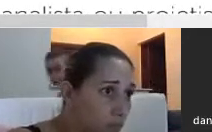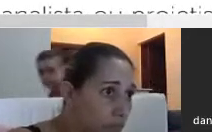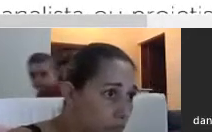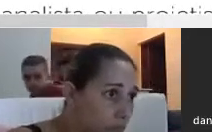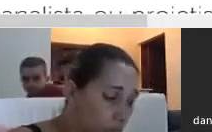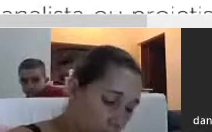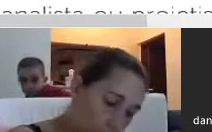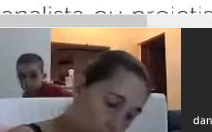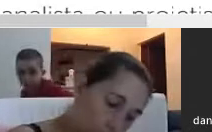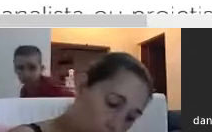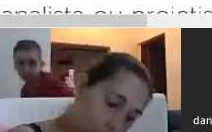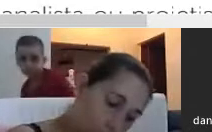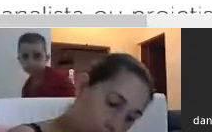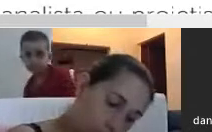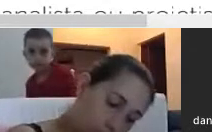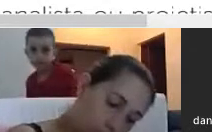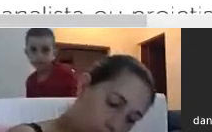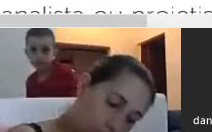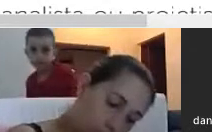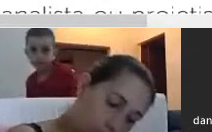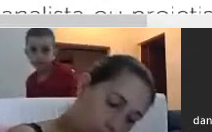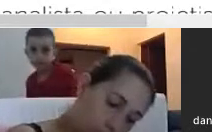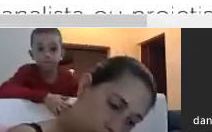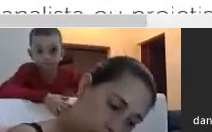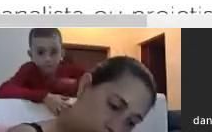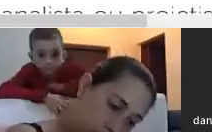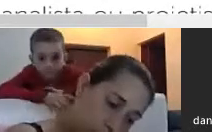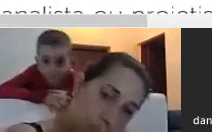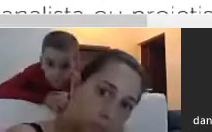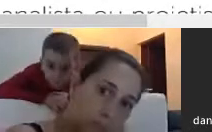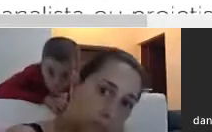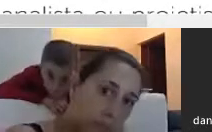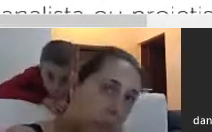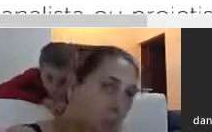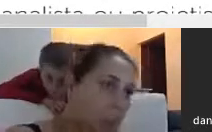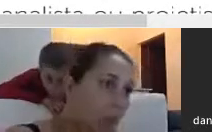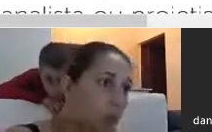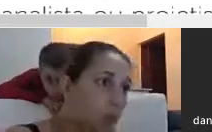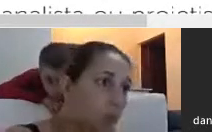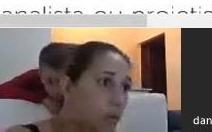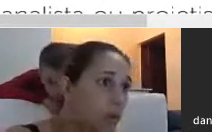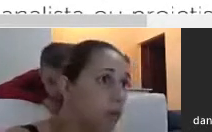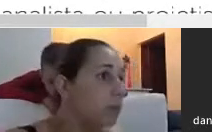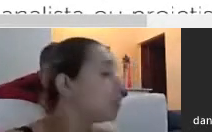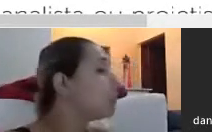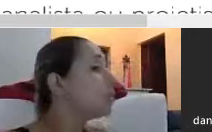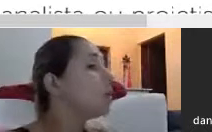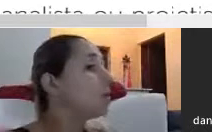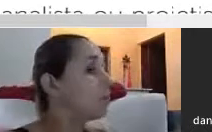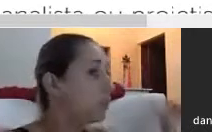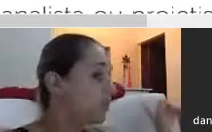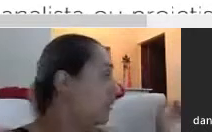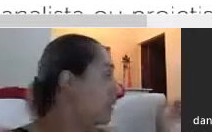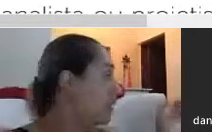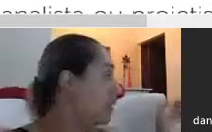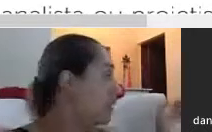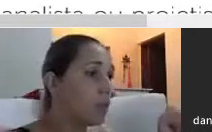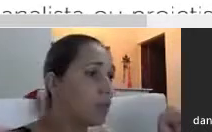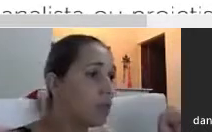sabe o que você está fazendo. Né? Ou é bottom-up ou é top-down. E justificando, né? Olha, eu fiz isso porque é